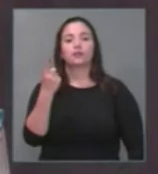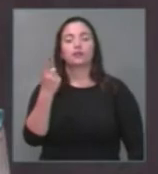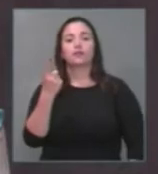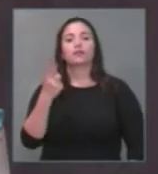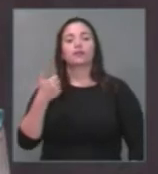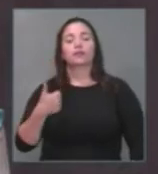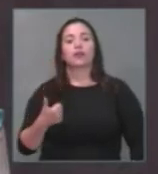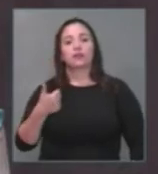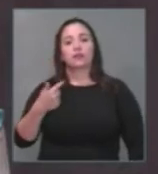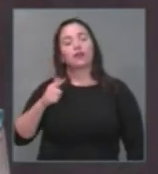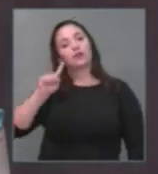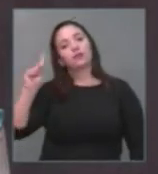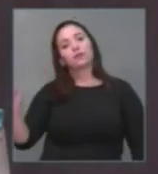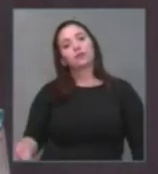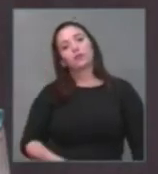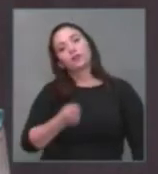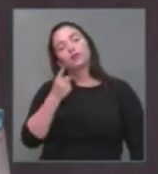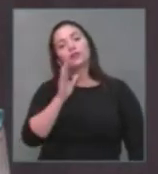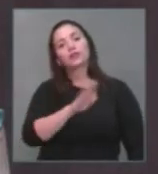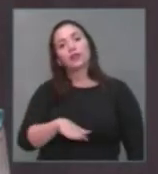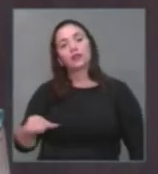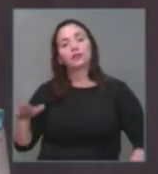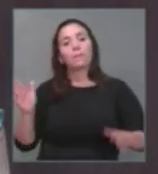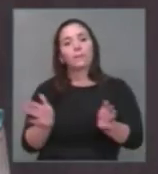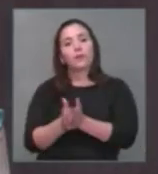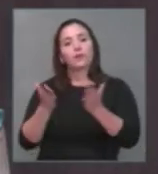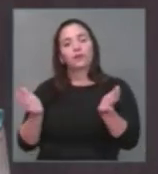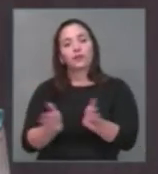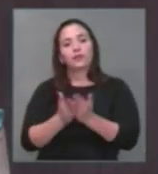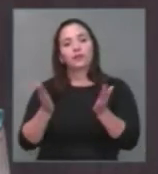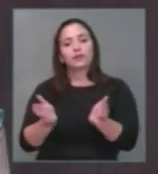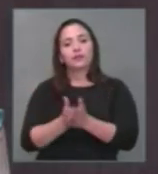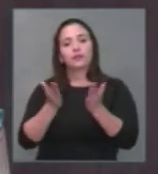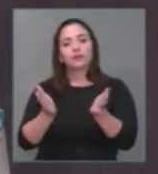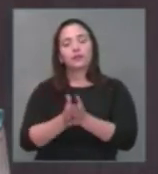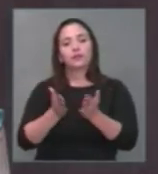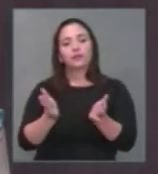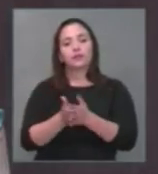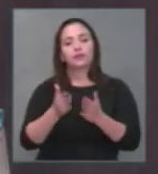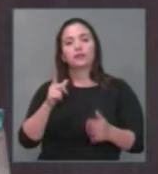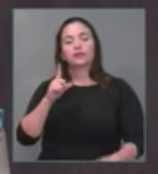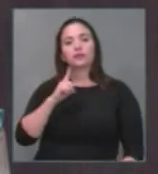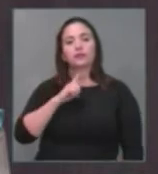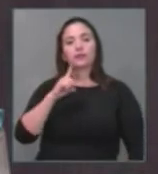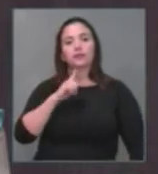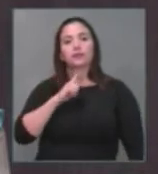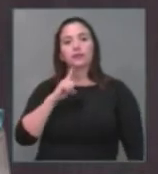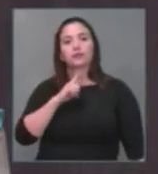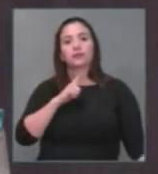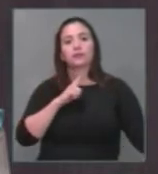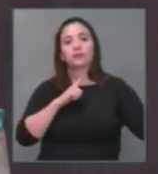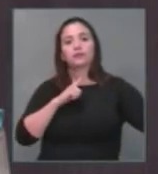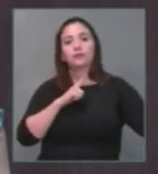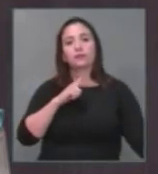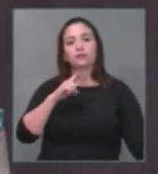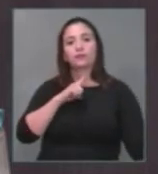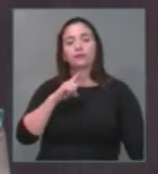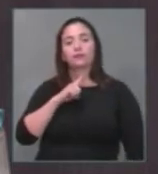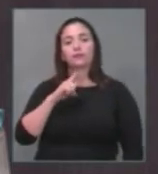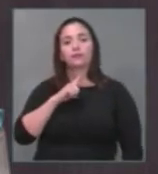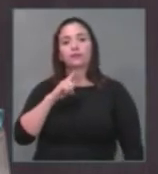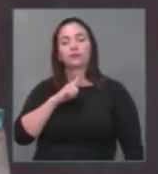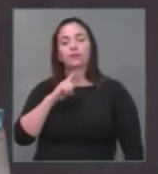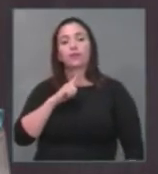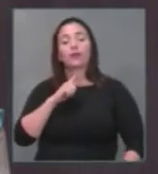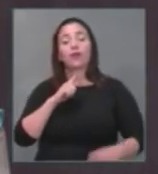milhões de crianças na pobreza e na extrema pobreza. Isso por si só seria um escândalo. Escândalo maior é